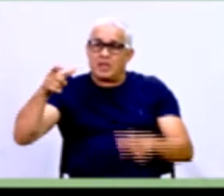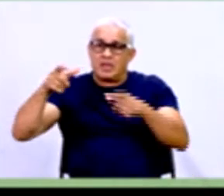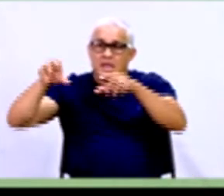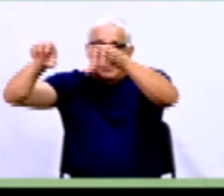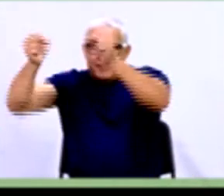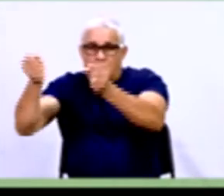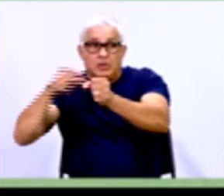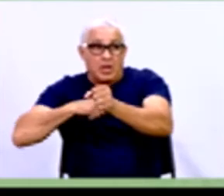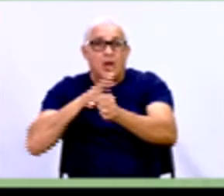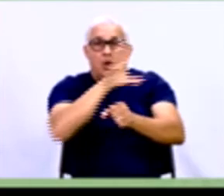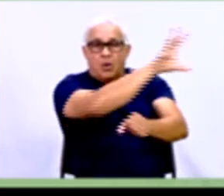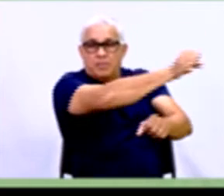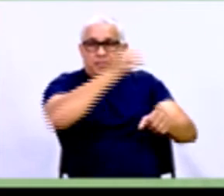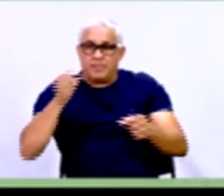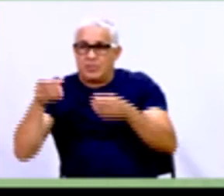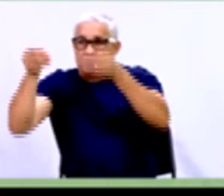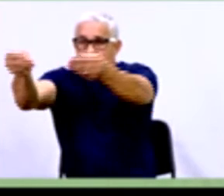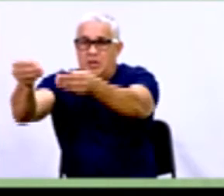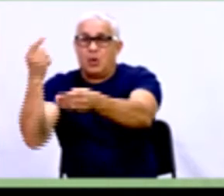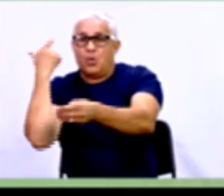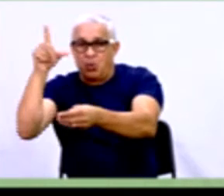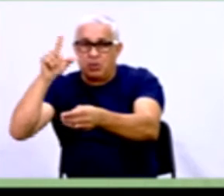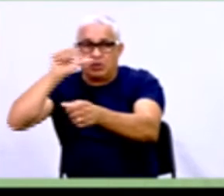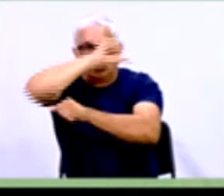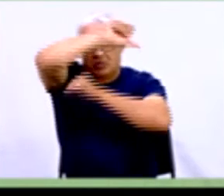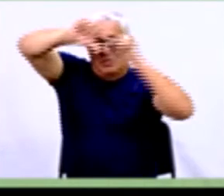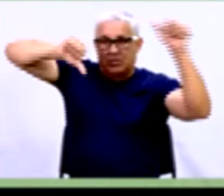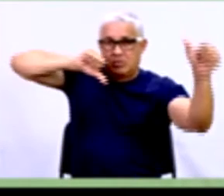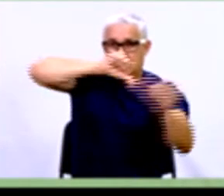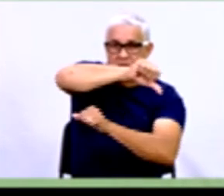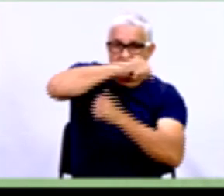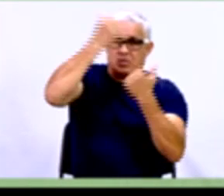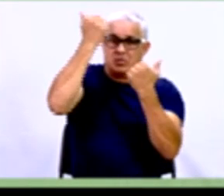tem um outro para substituir e entregar ao seu empregado, certo?